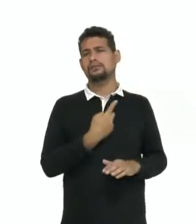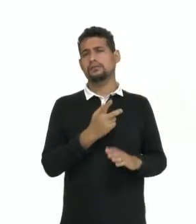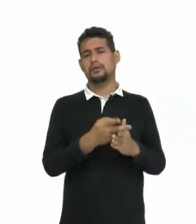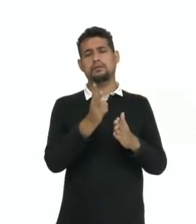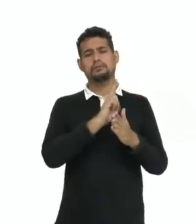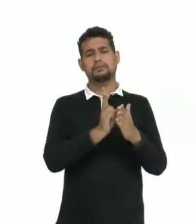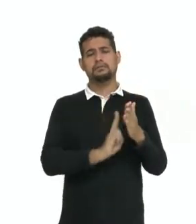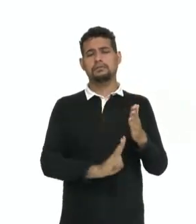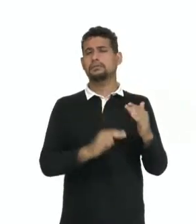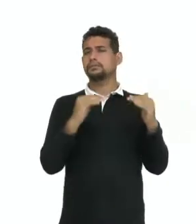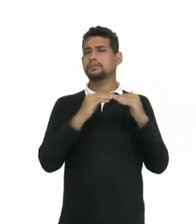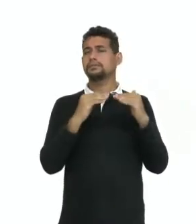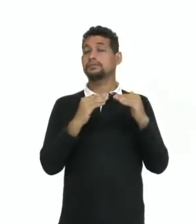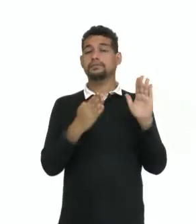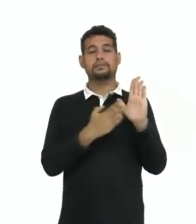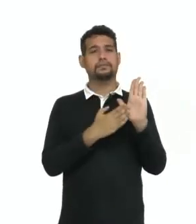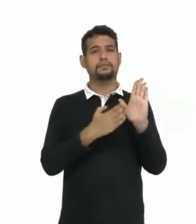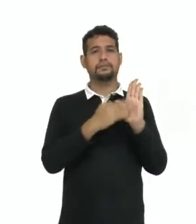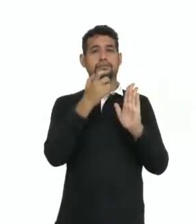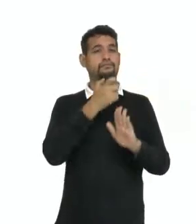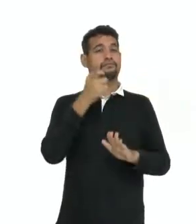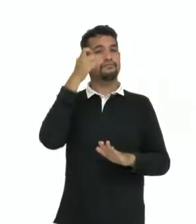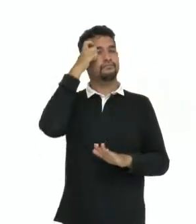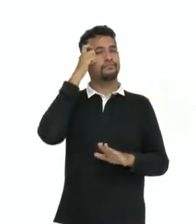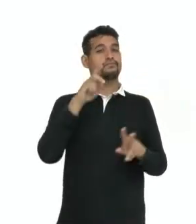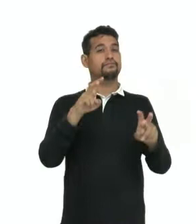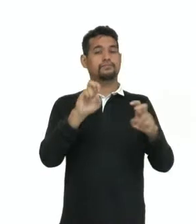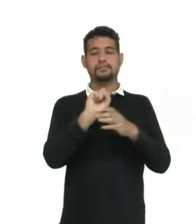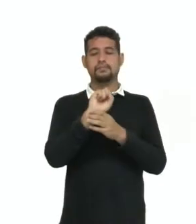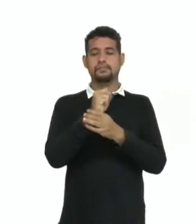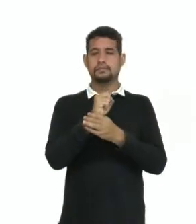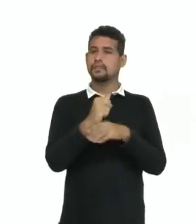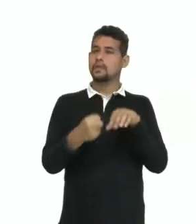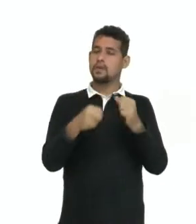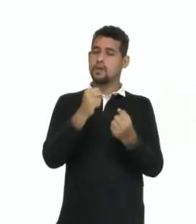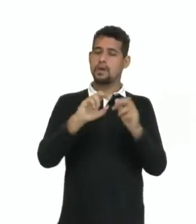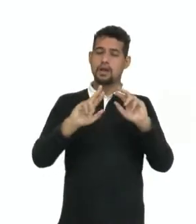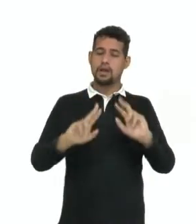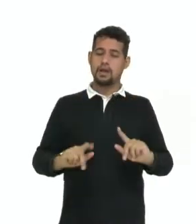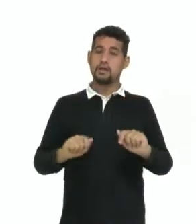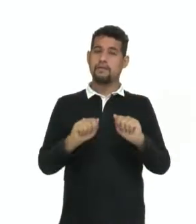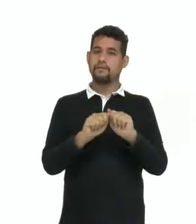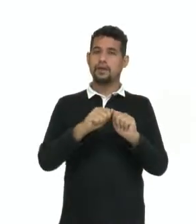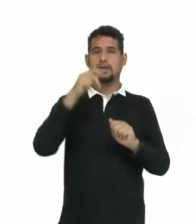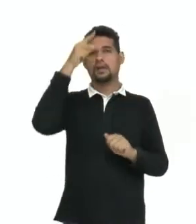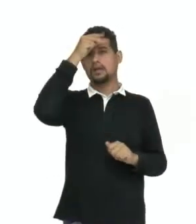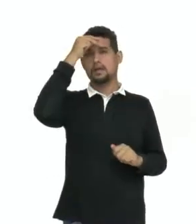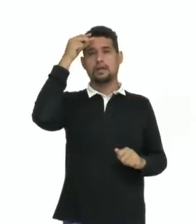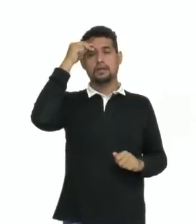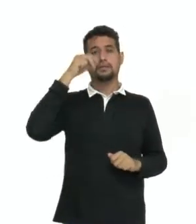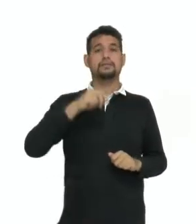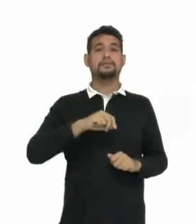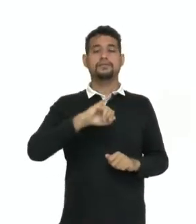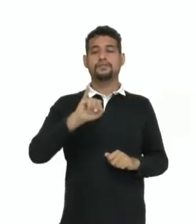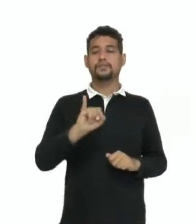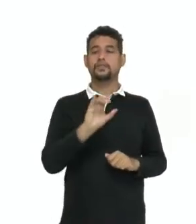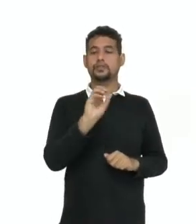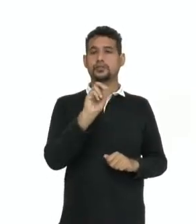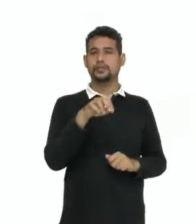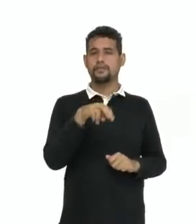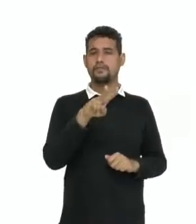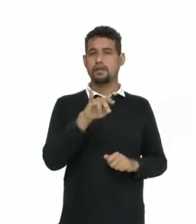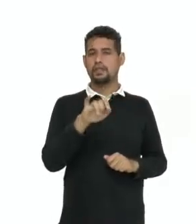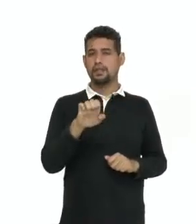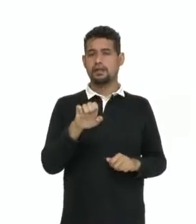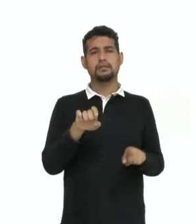ele faz parte de uma campanha de conscientização sobre segurança no trânsito, promovida pela Prefeitura de Joinville em Santa Catarina, como nós vimos.